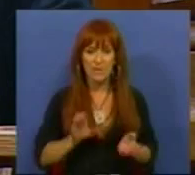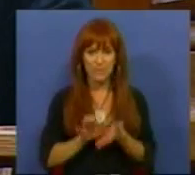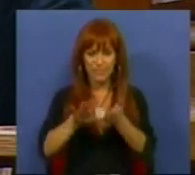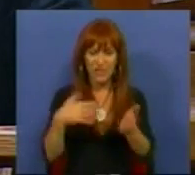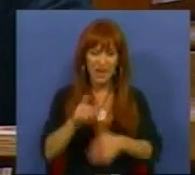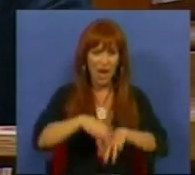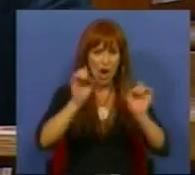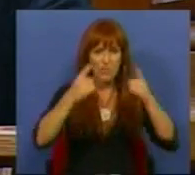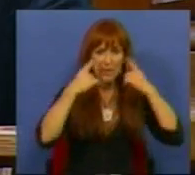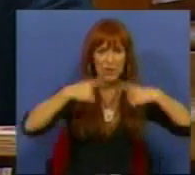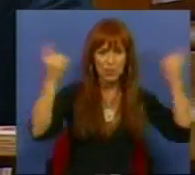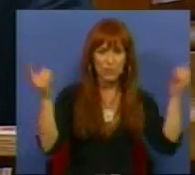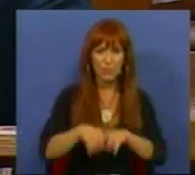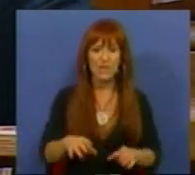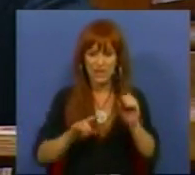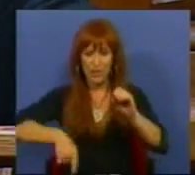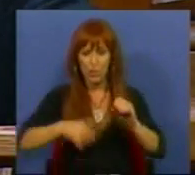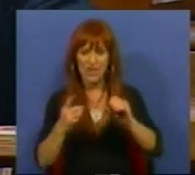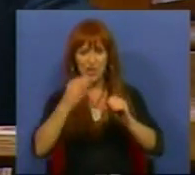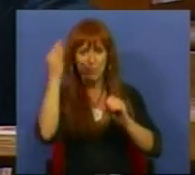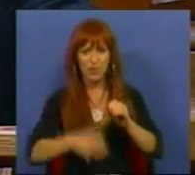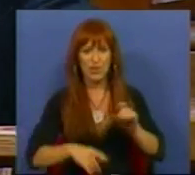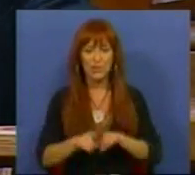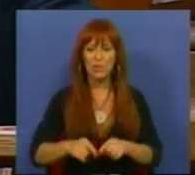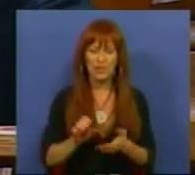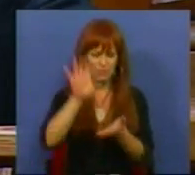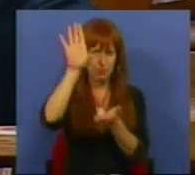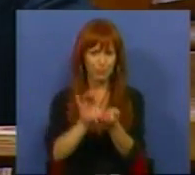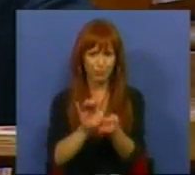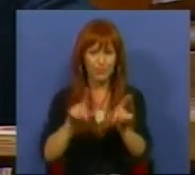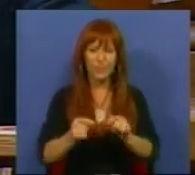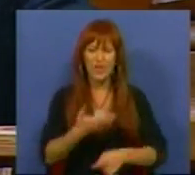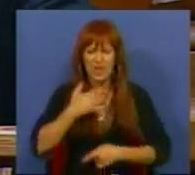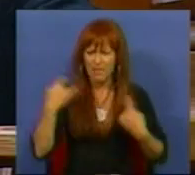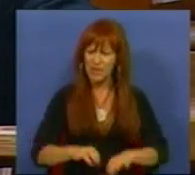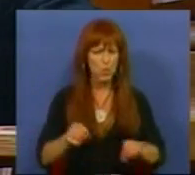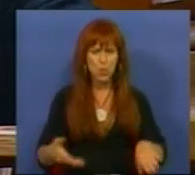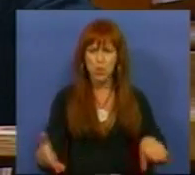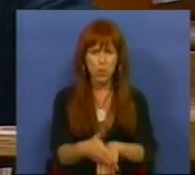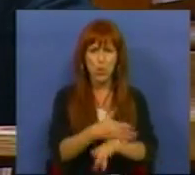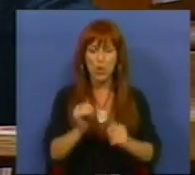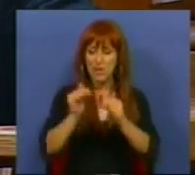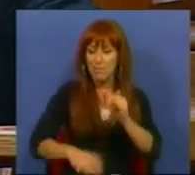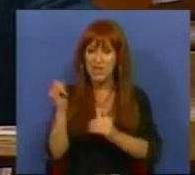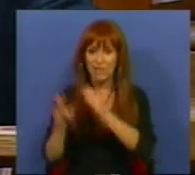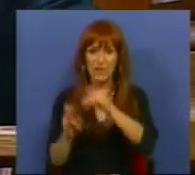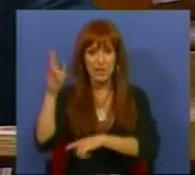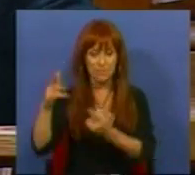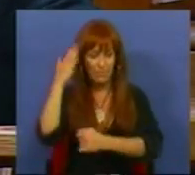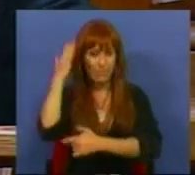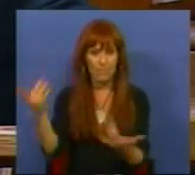financia os hospitais públicos 0,6%, descapitalizados e endividados como nunca, abaixo da inflação